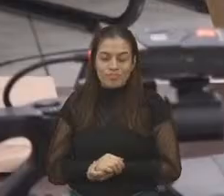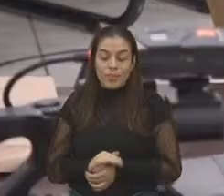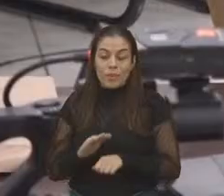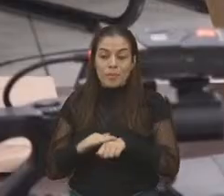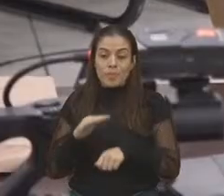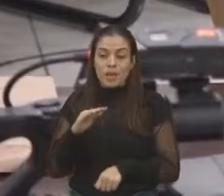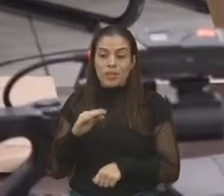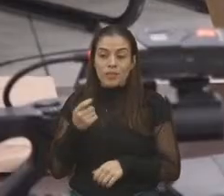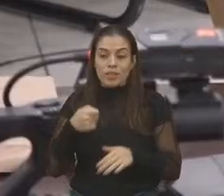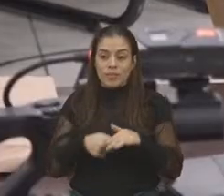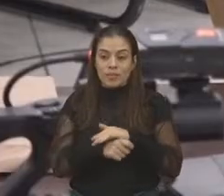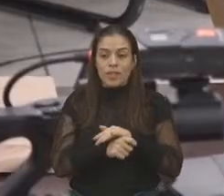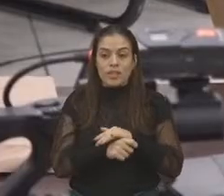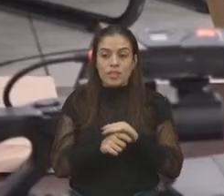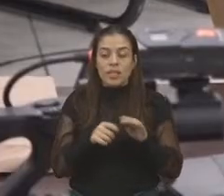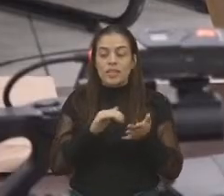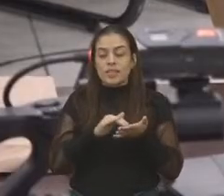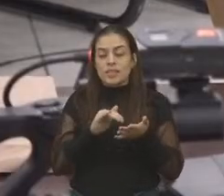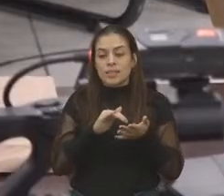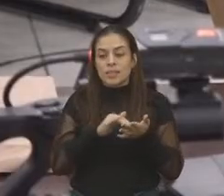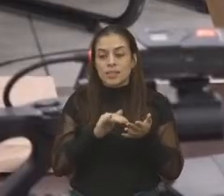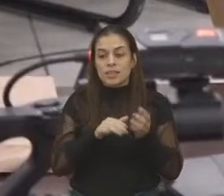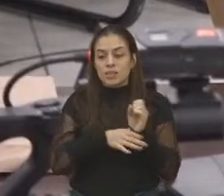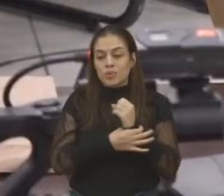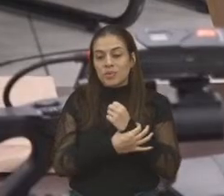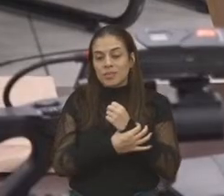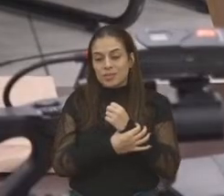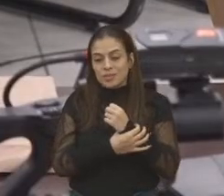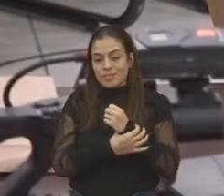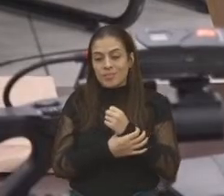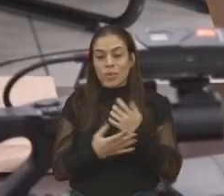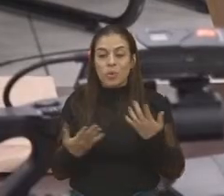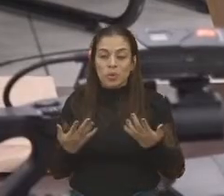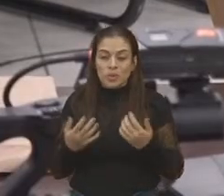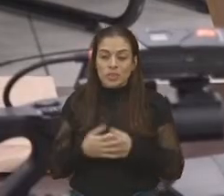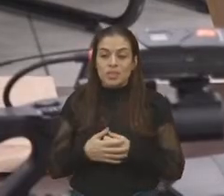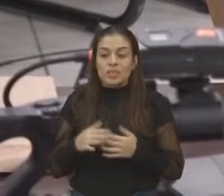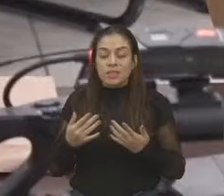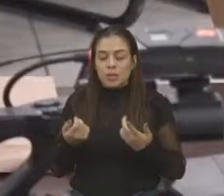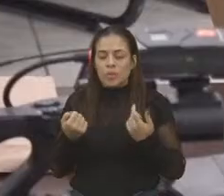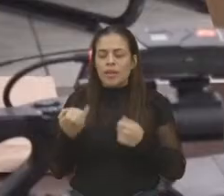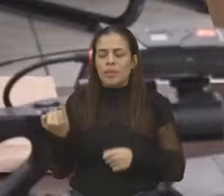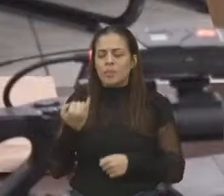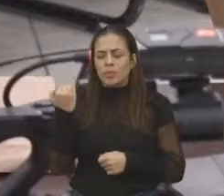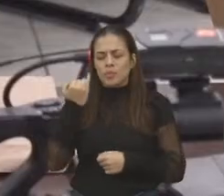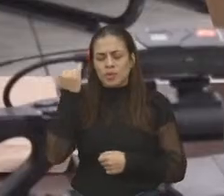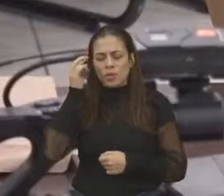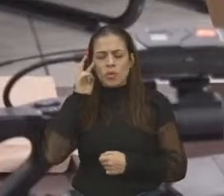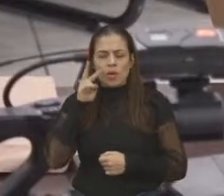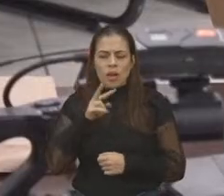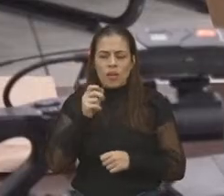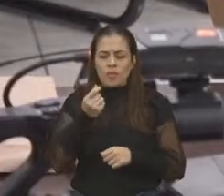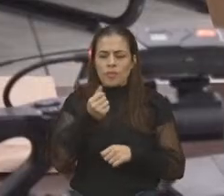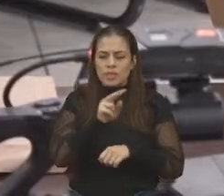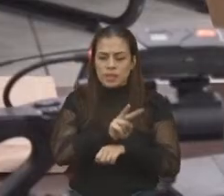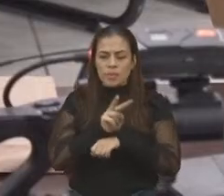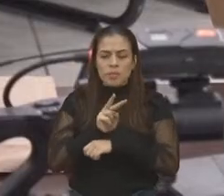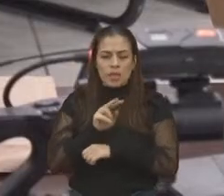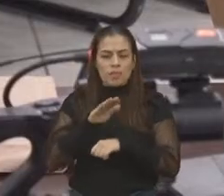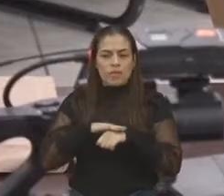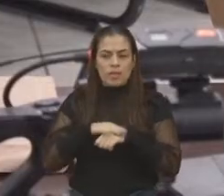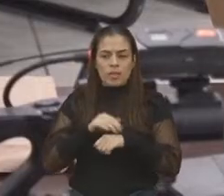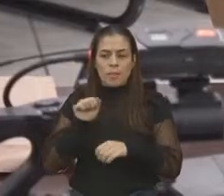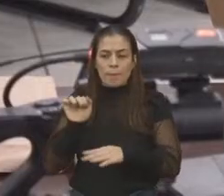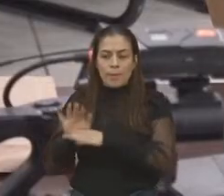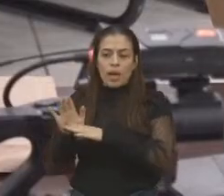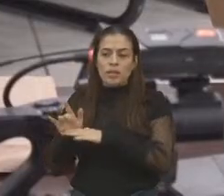mais do que se investe em segurança pública hoje. Então, por isso que é importante a gente olhar os financiamentos que estão sendo feitos, porque impactam na cidade e